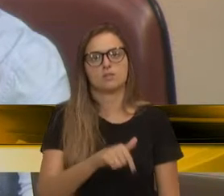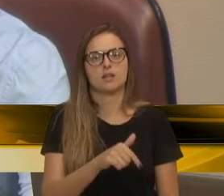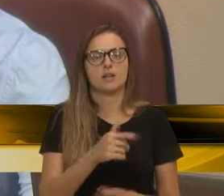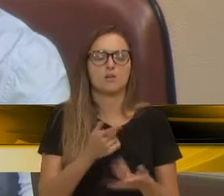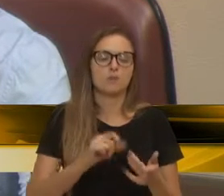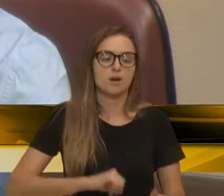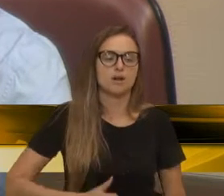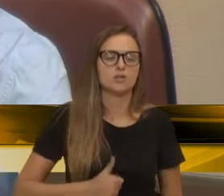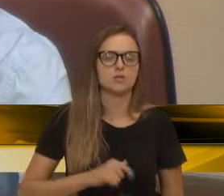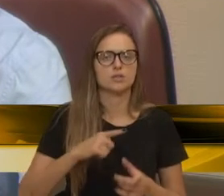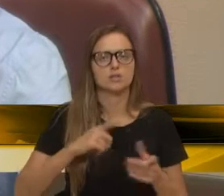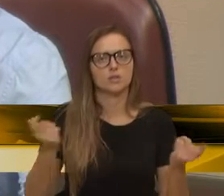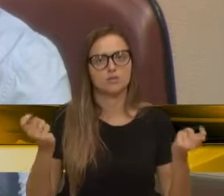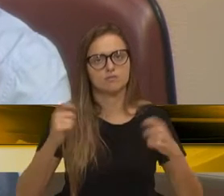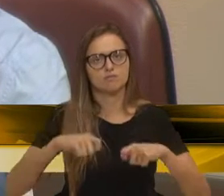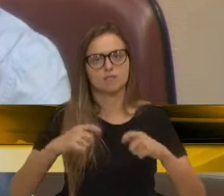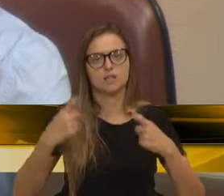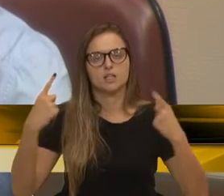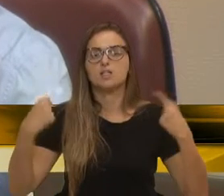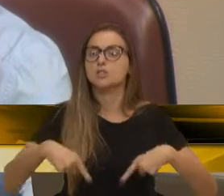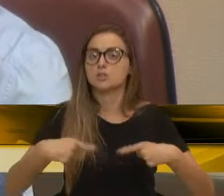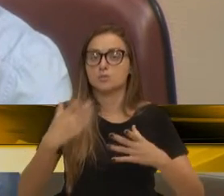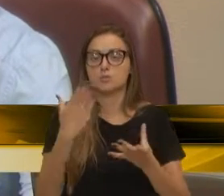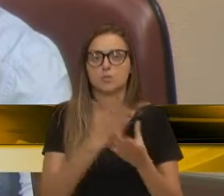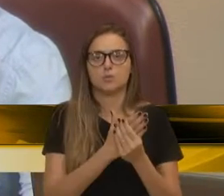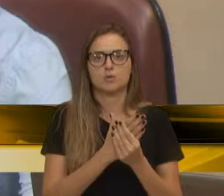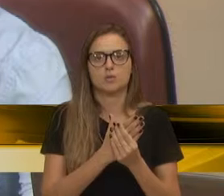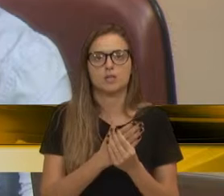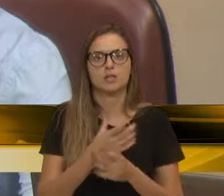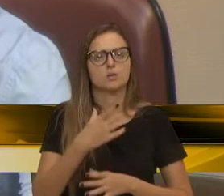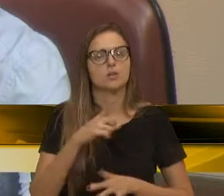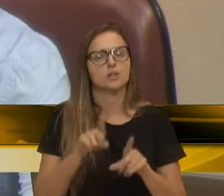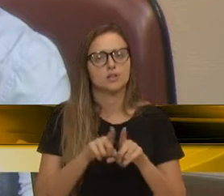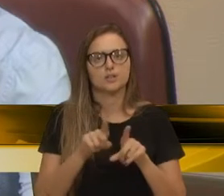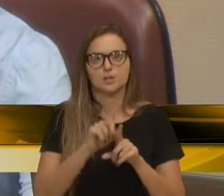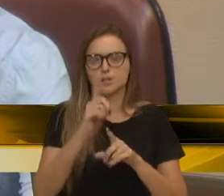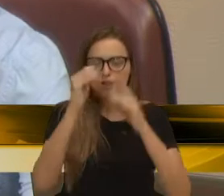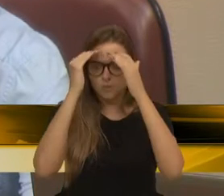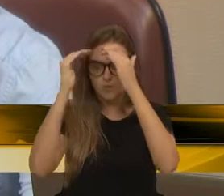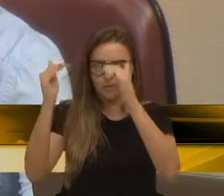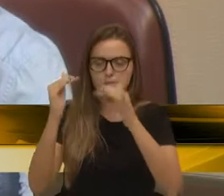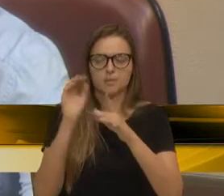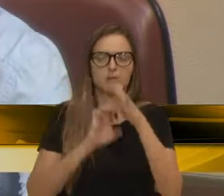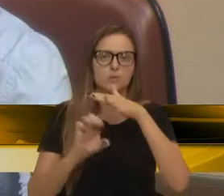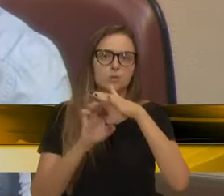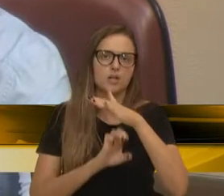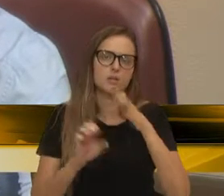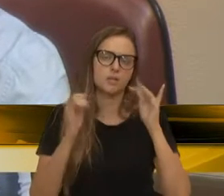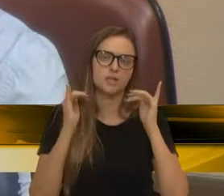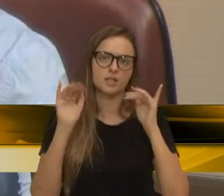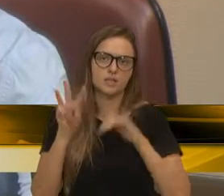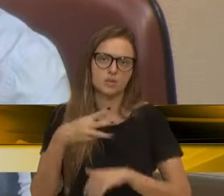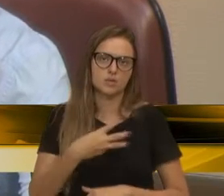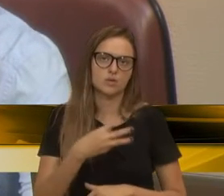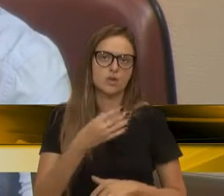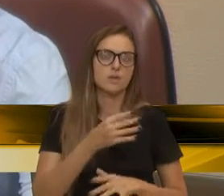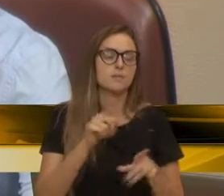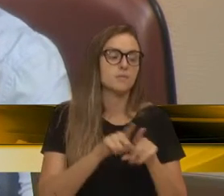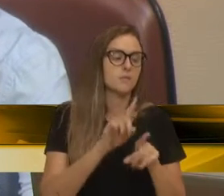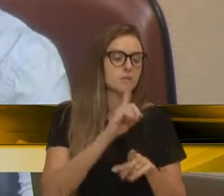seja uma disputa judicial ainda em curso utilização da concessionária e dos rodoviários pela opinião pública